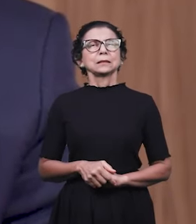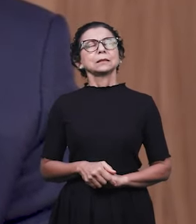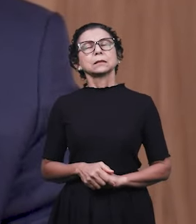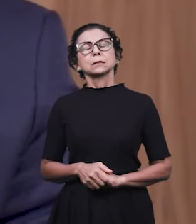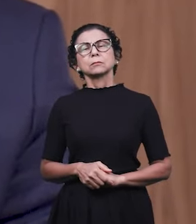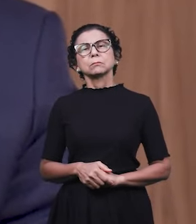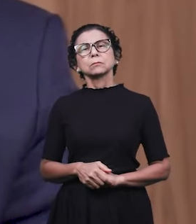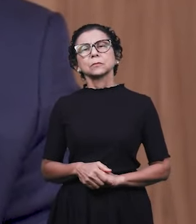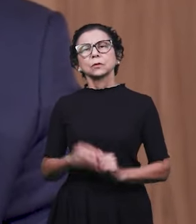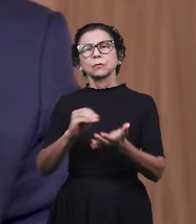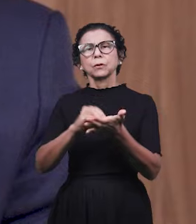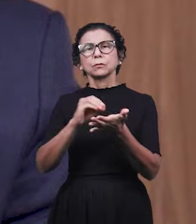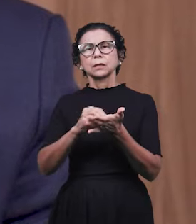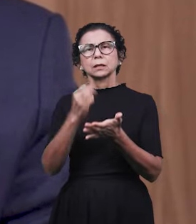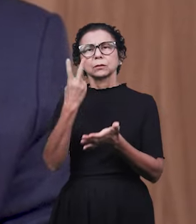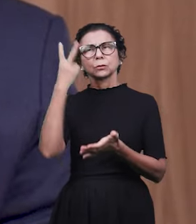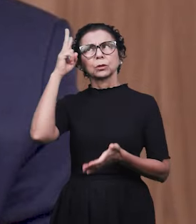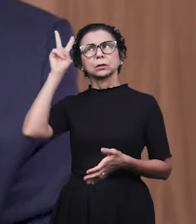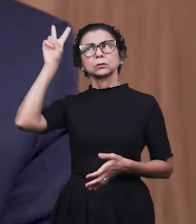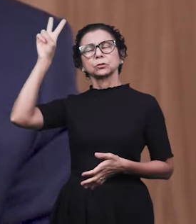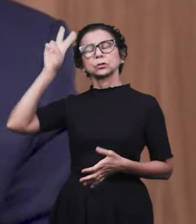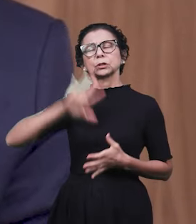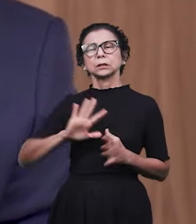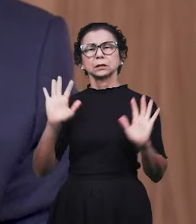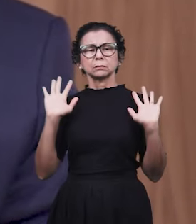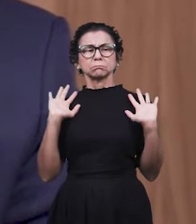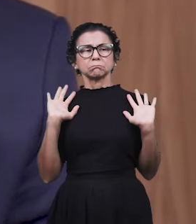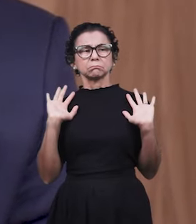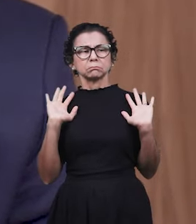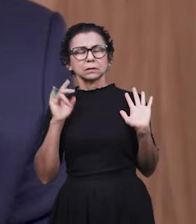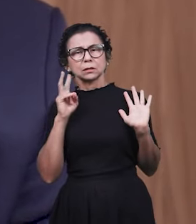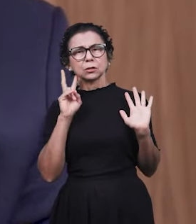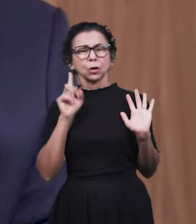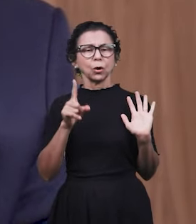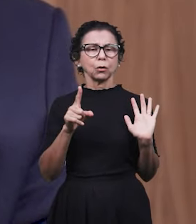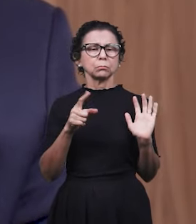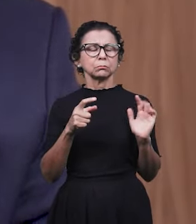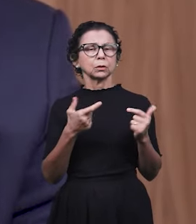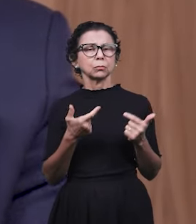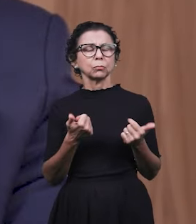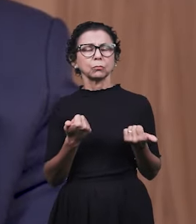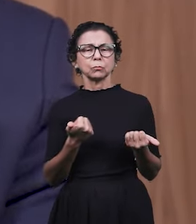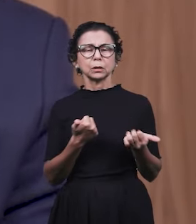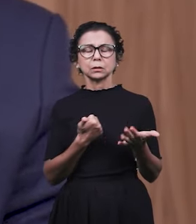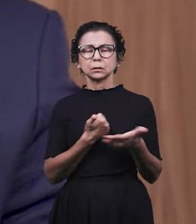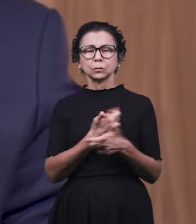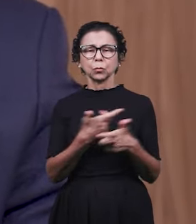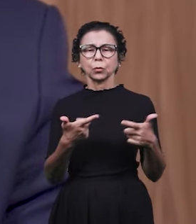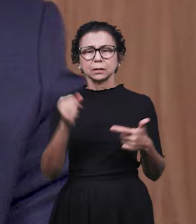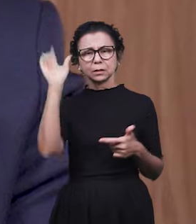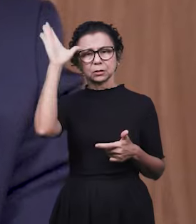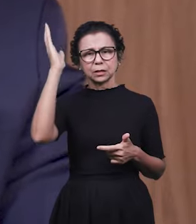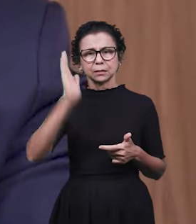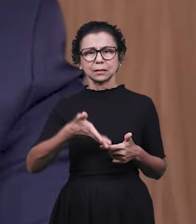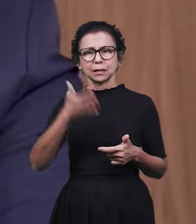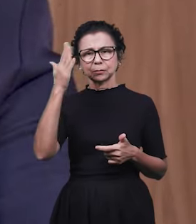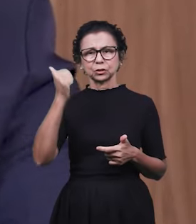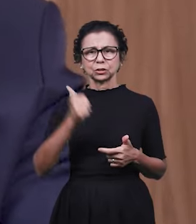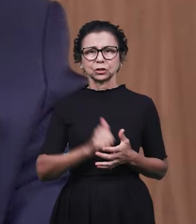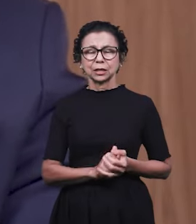você só começa a olhar questões já resolvidas, porque às vezes você não vai conseguir fazer uma questão, você vai se frustrar, vai achar